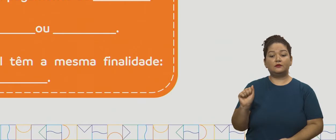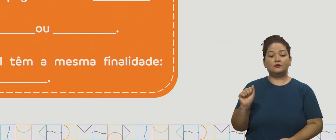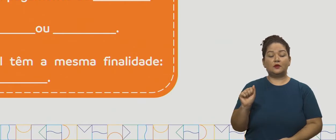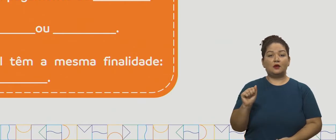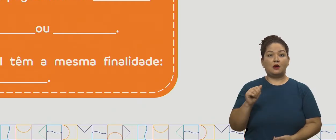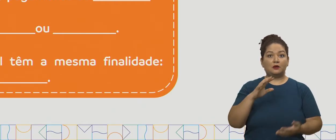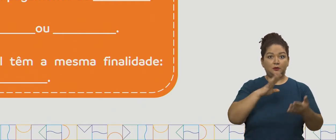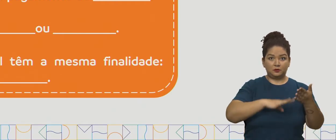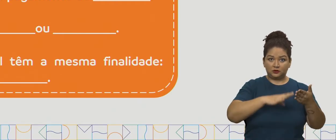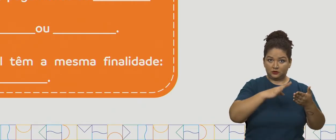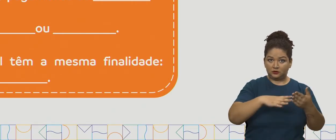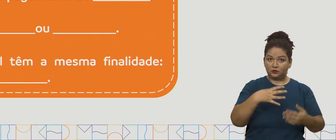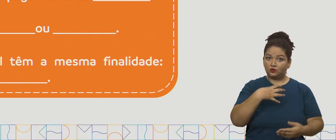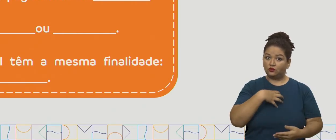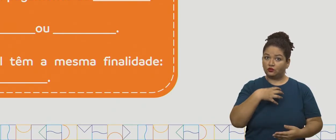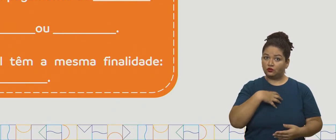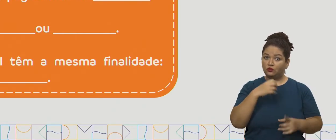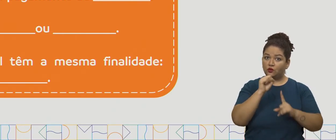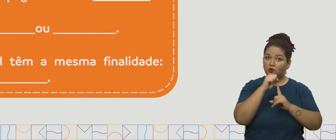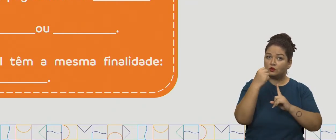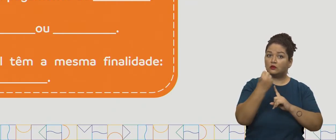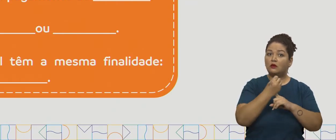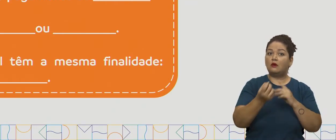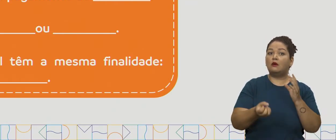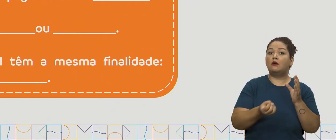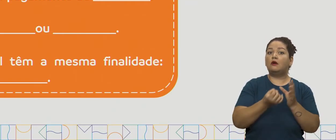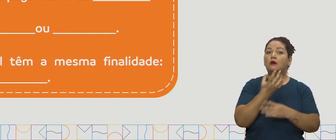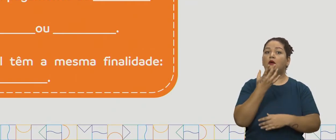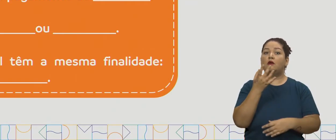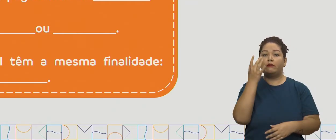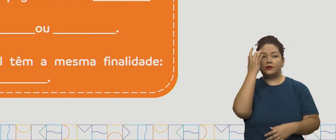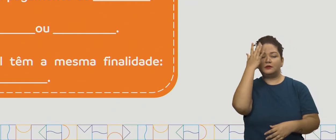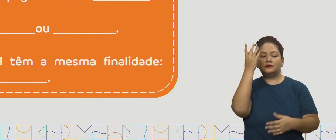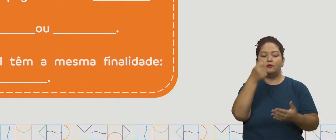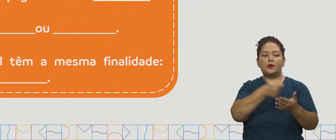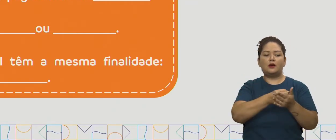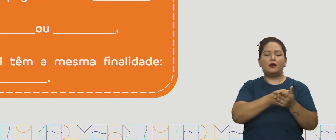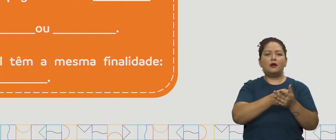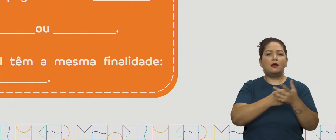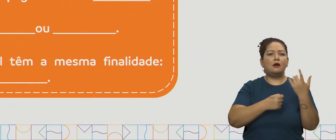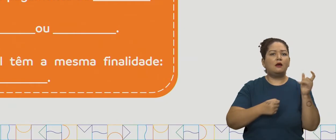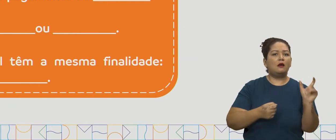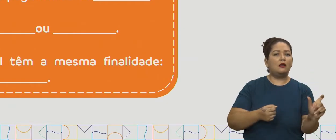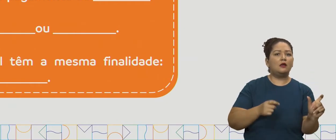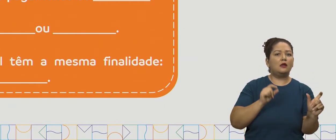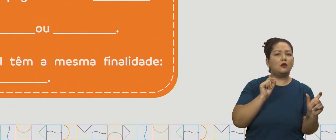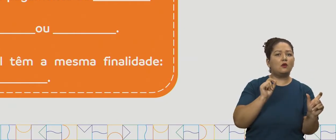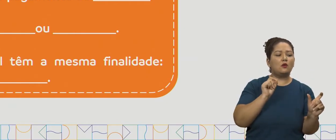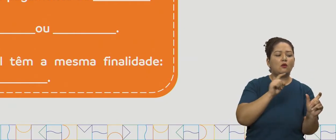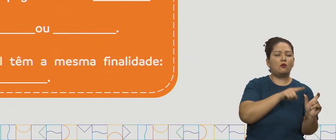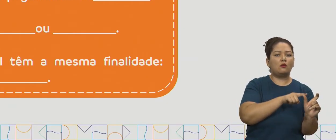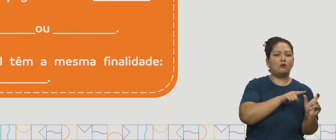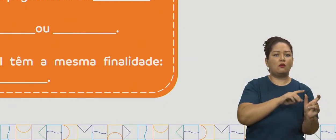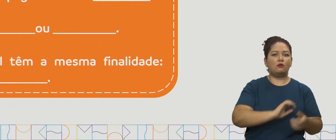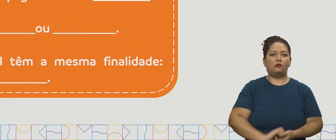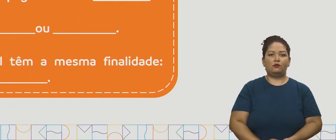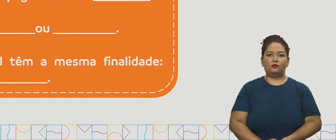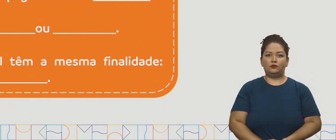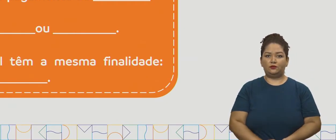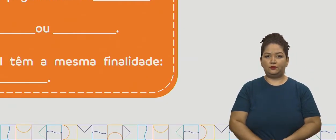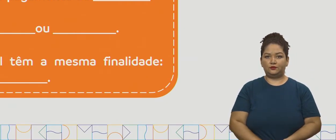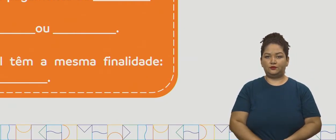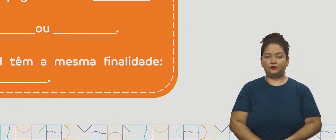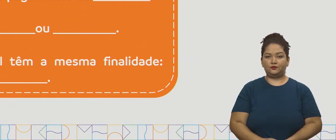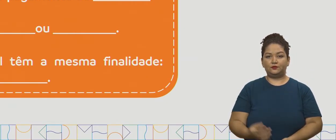é uma forma que a nossa sociedade encontrou para facilitar o pagamento de... O que será, hein? Pagamento